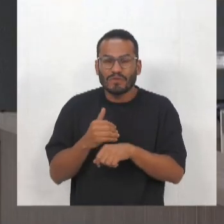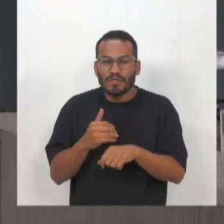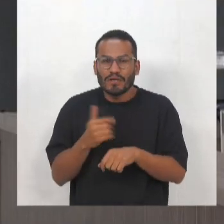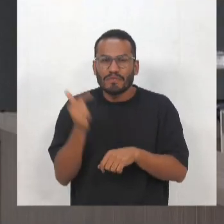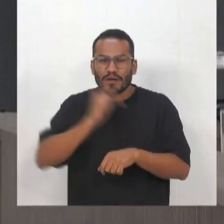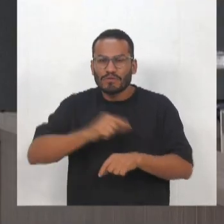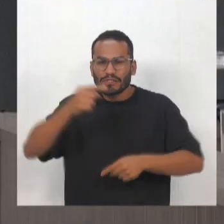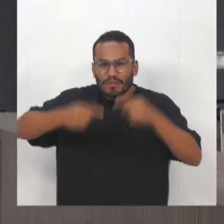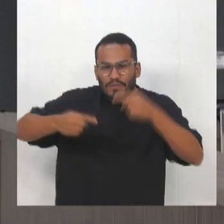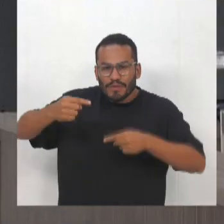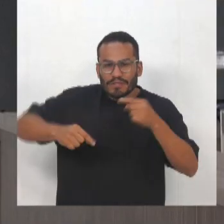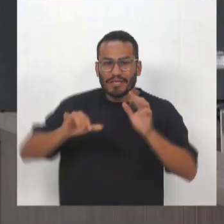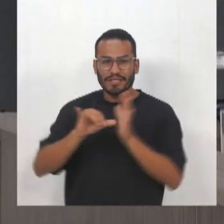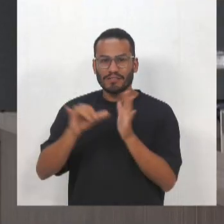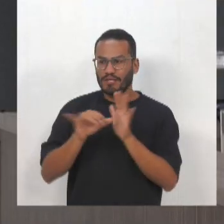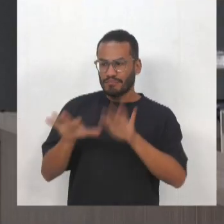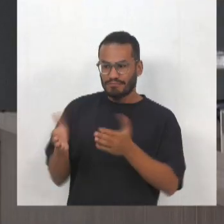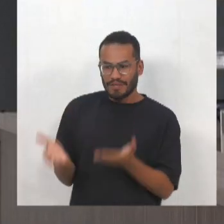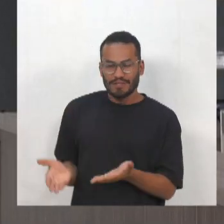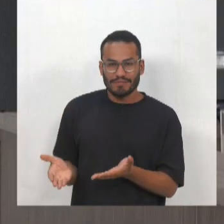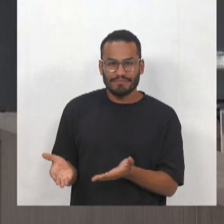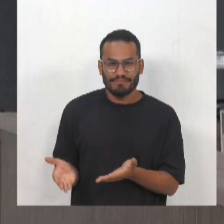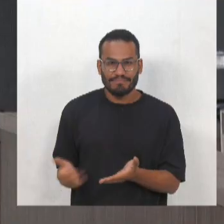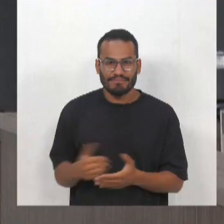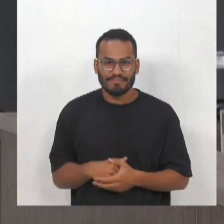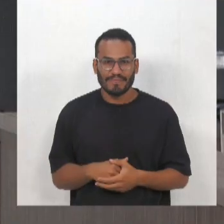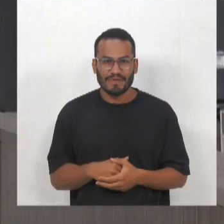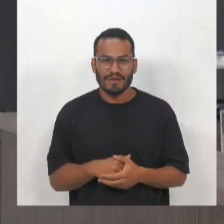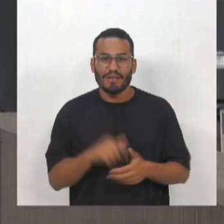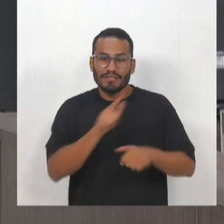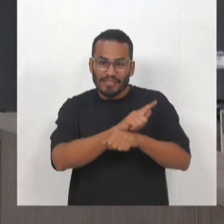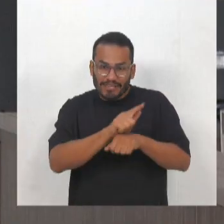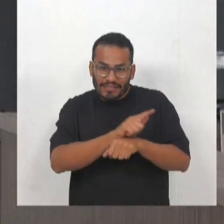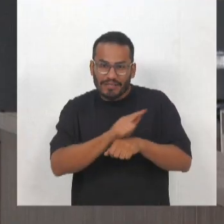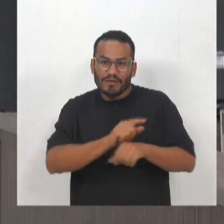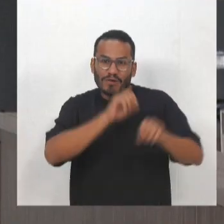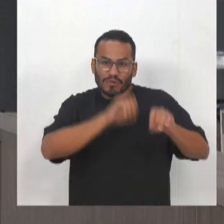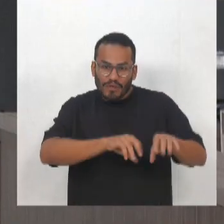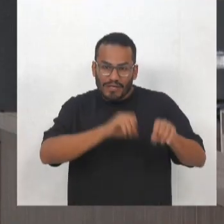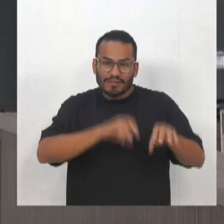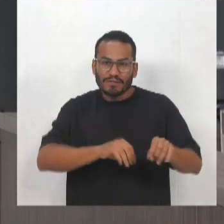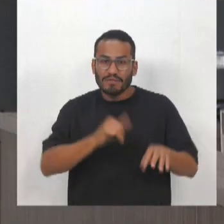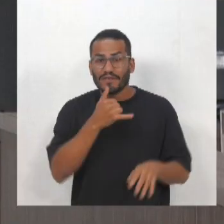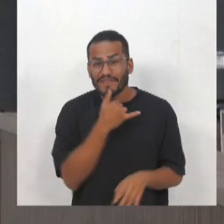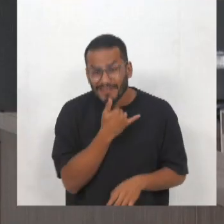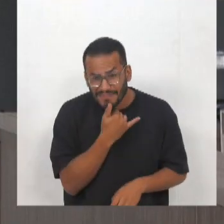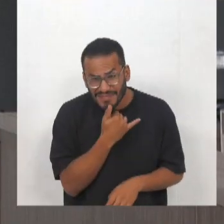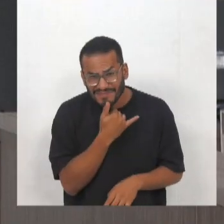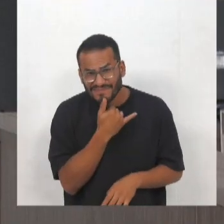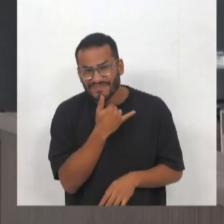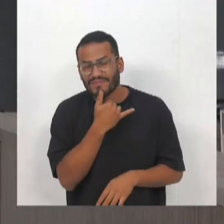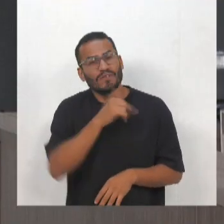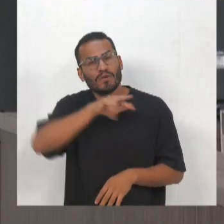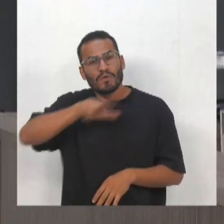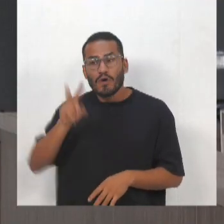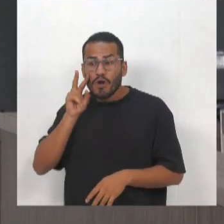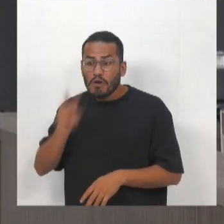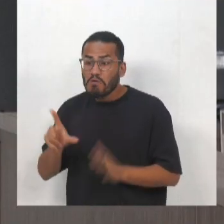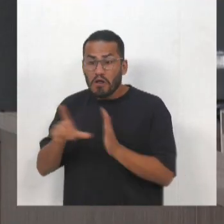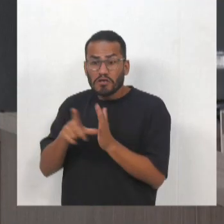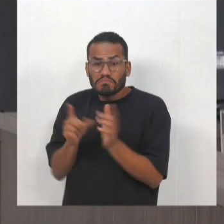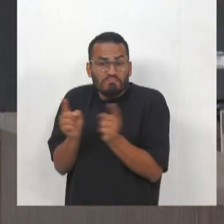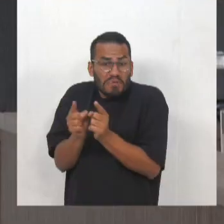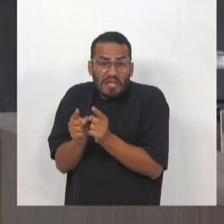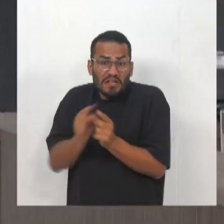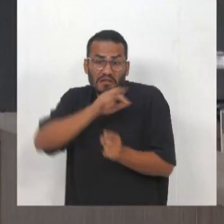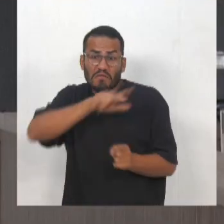para competir no edital desses. Então, a gestão de educação do nosso município, infelizmente, não olhou para o pequeno comerciante e